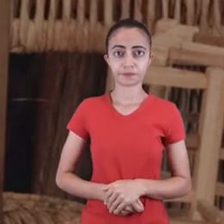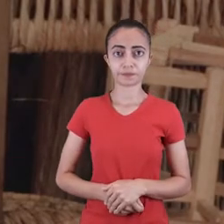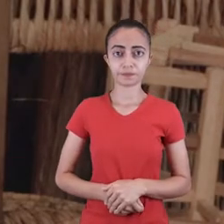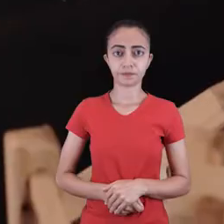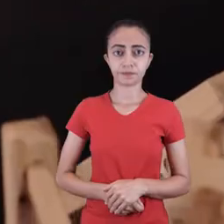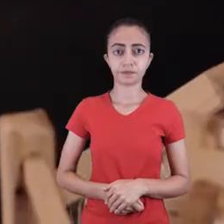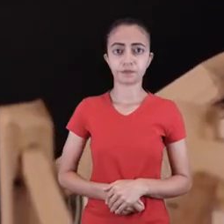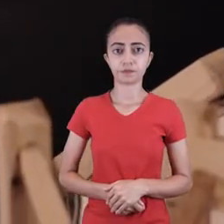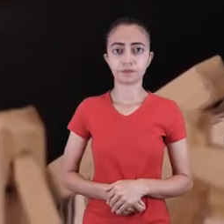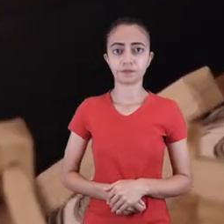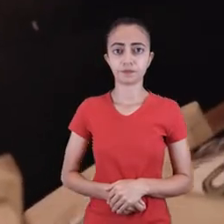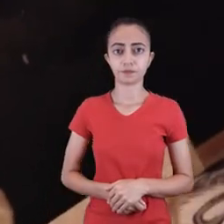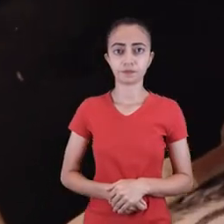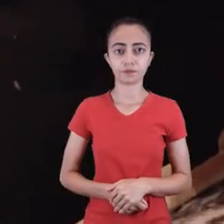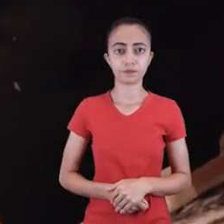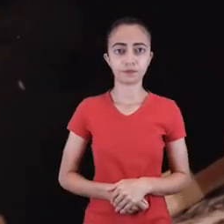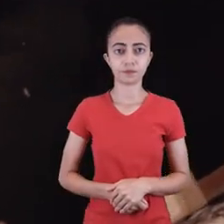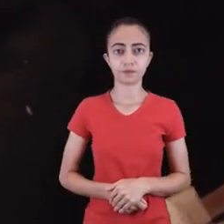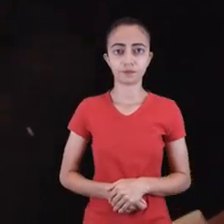E